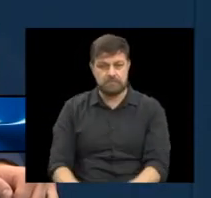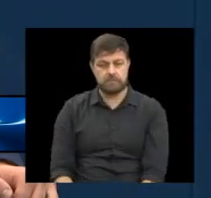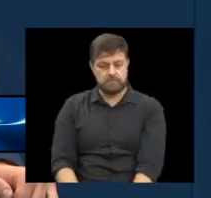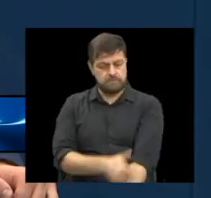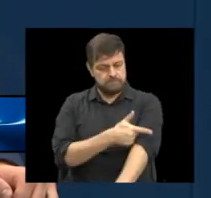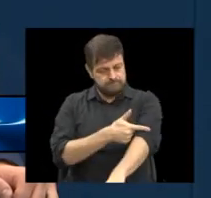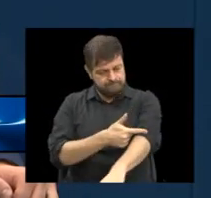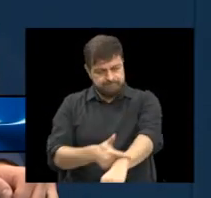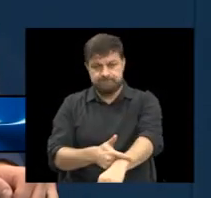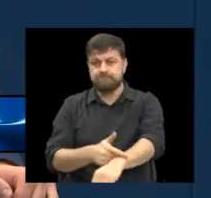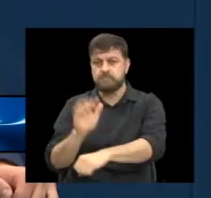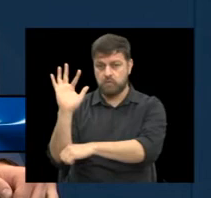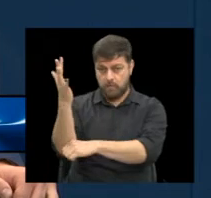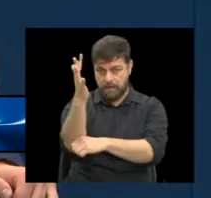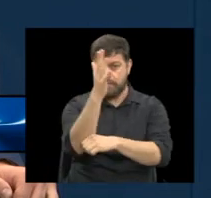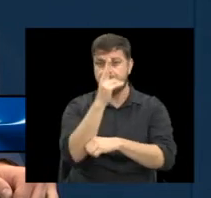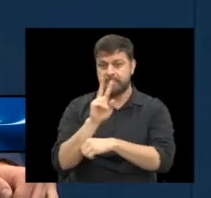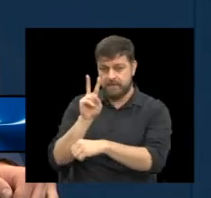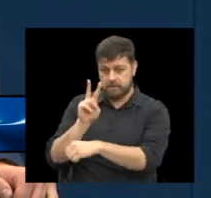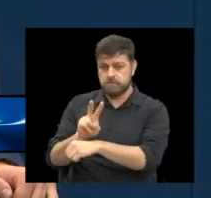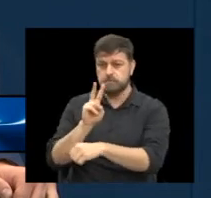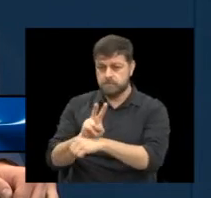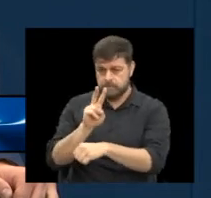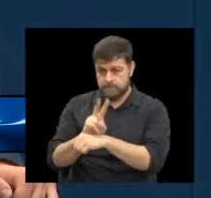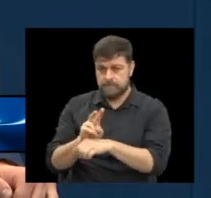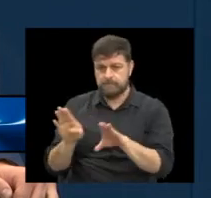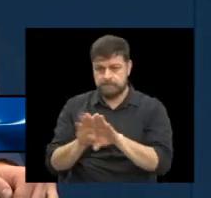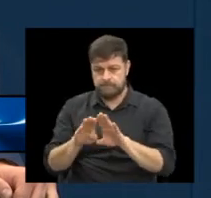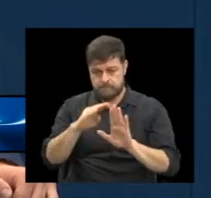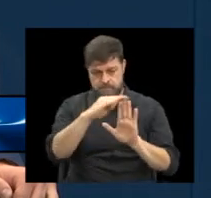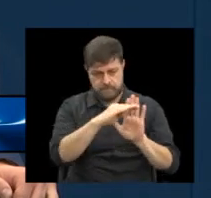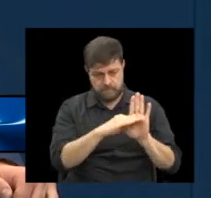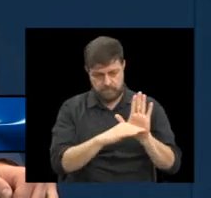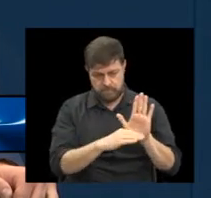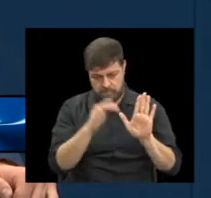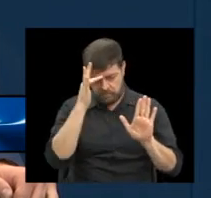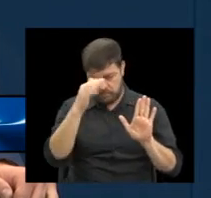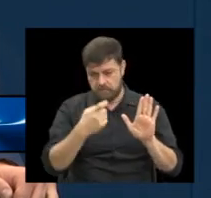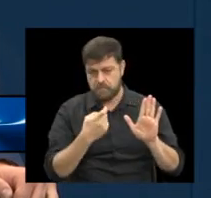ao meio ambiente, que este plano, tenho